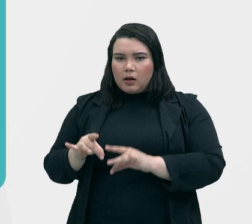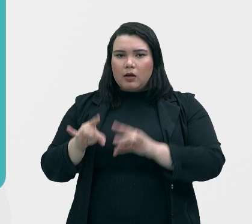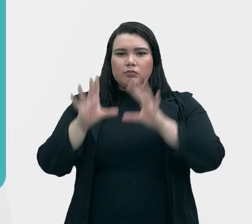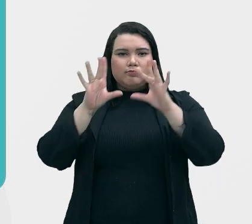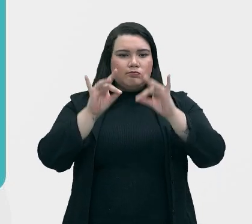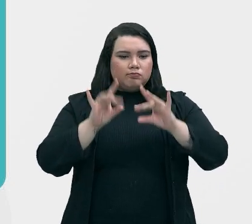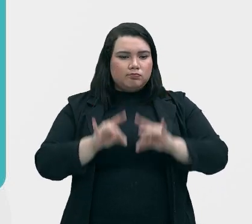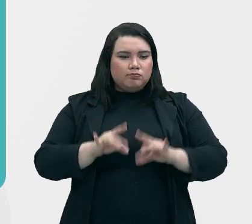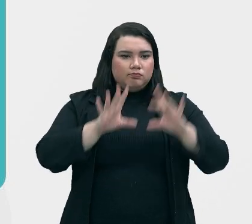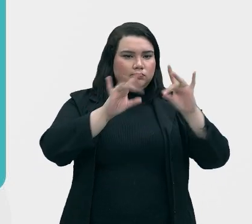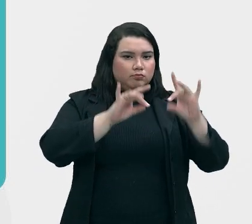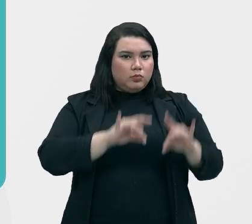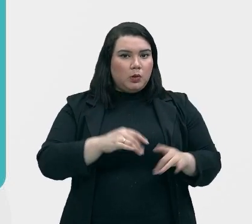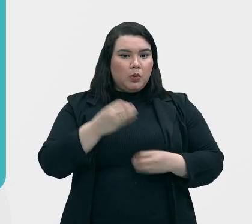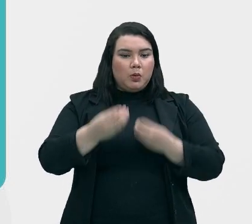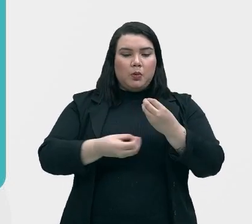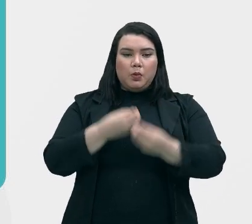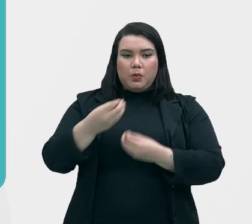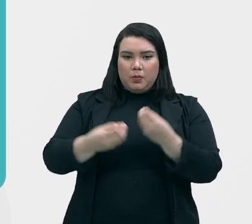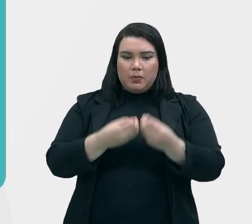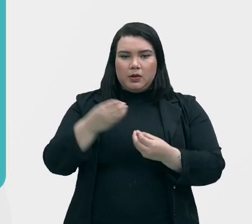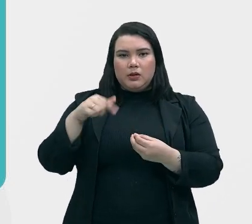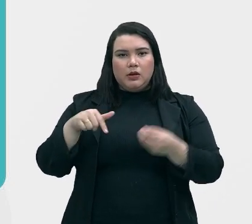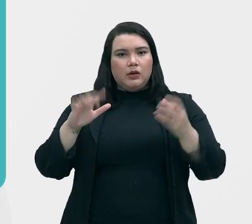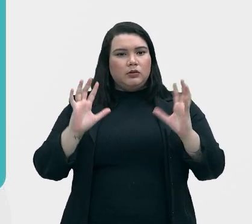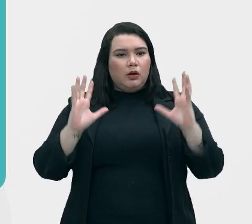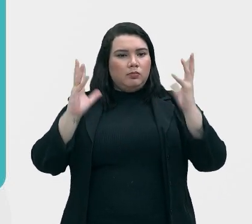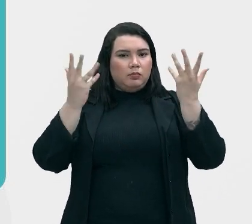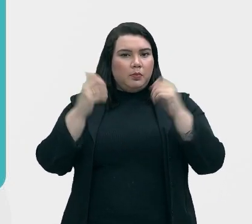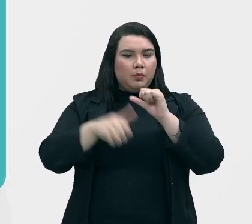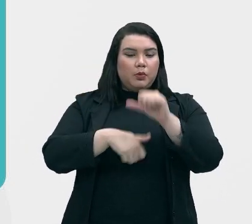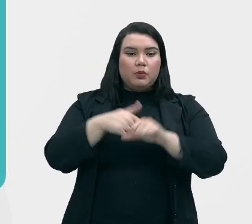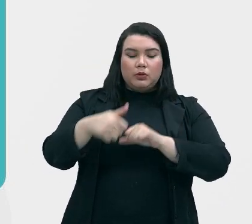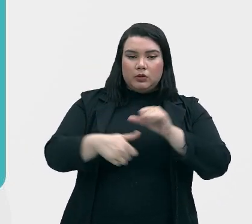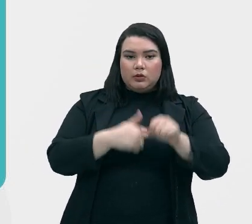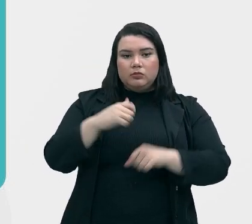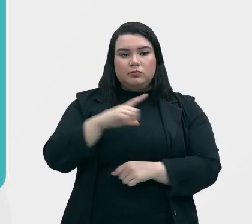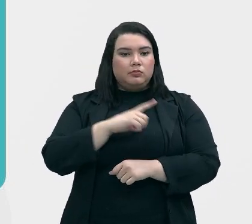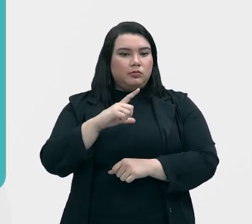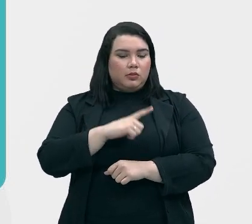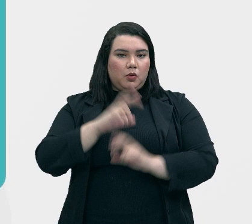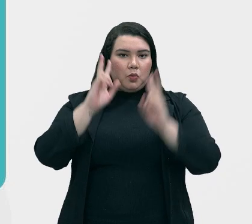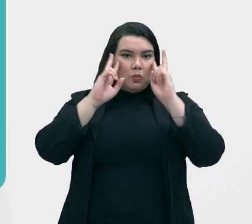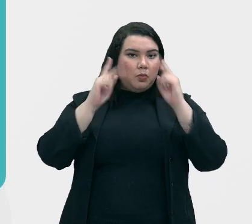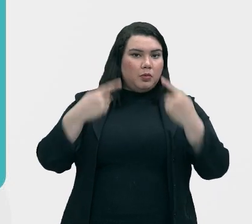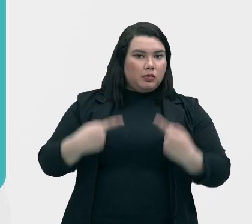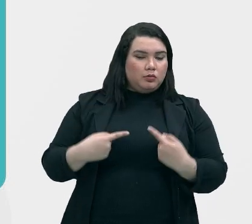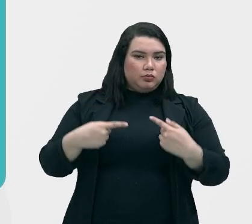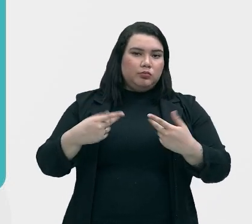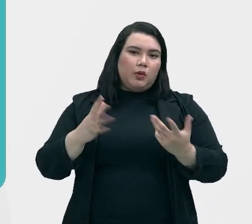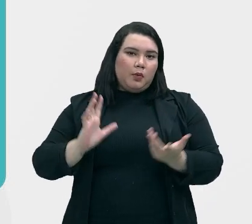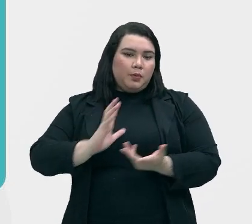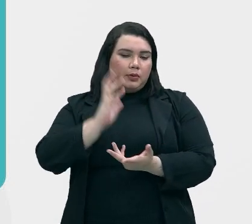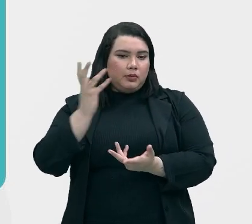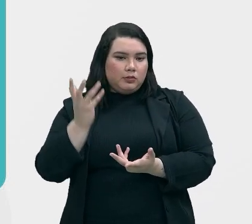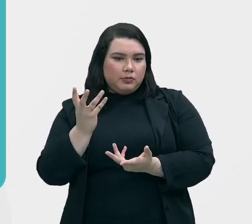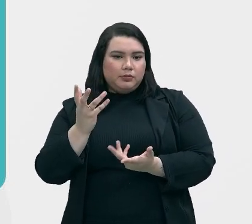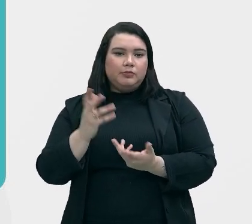essa questão de que maneira que essas mudanças vão chegar até os seres humanos, né? Então, nós temos